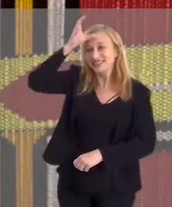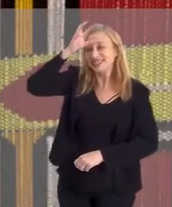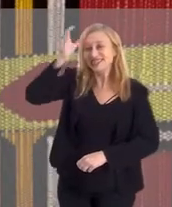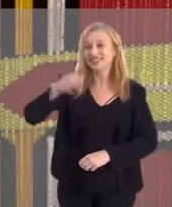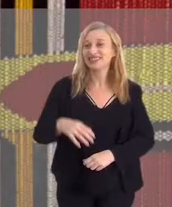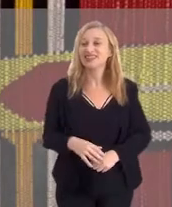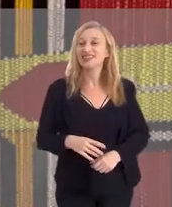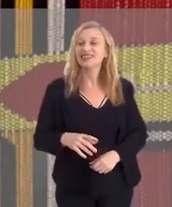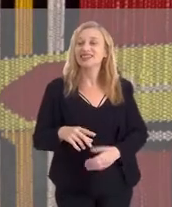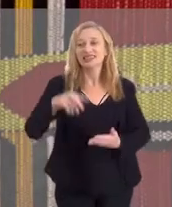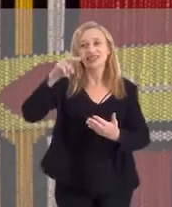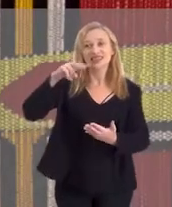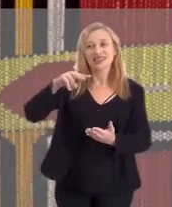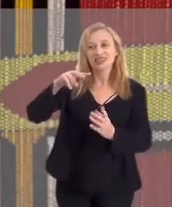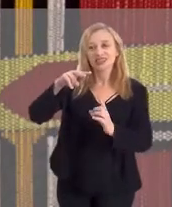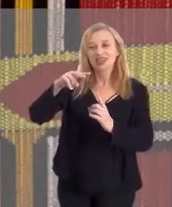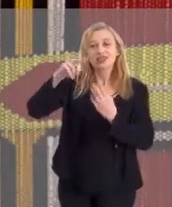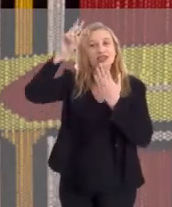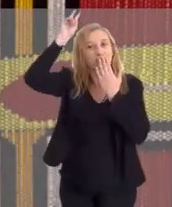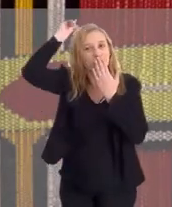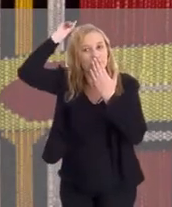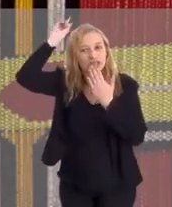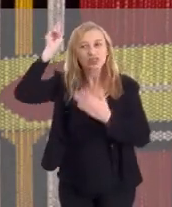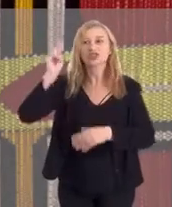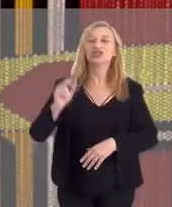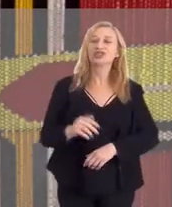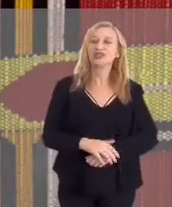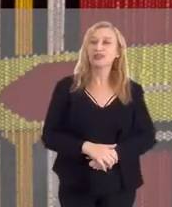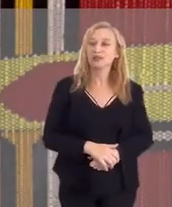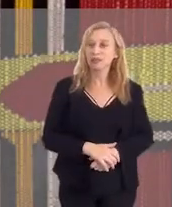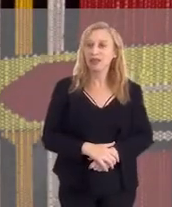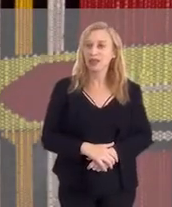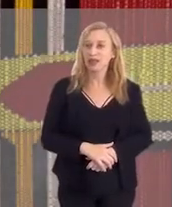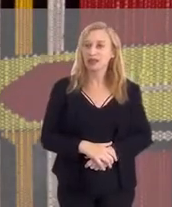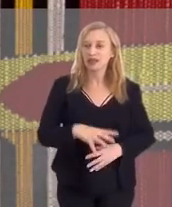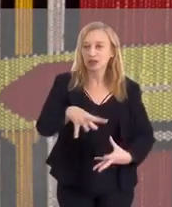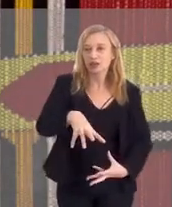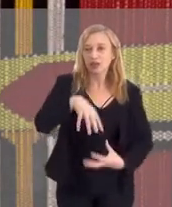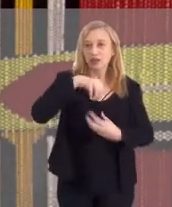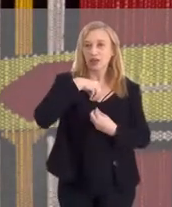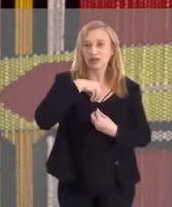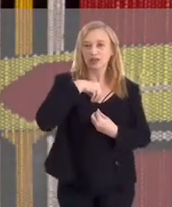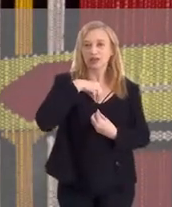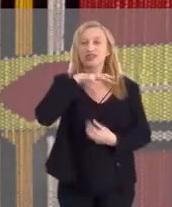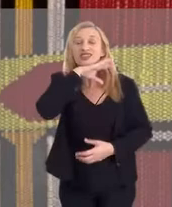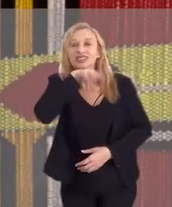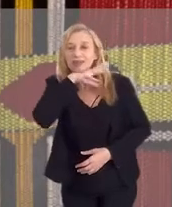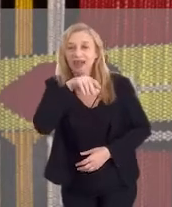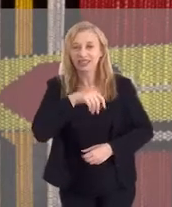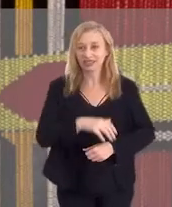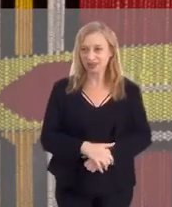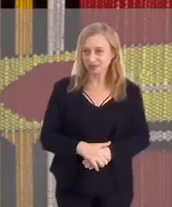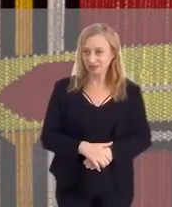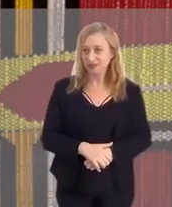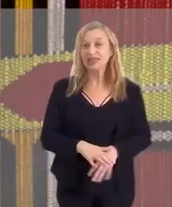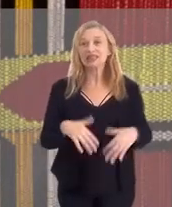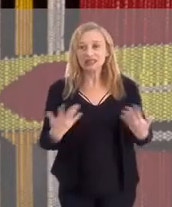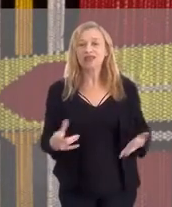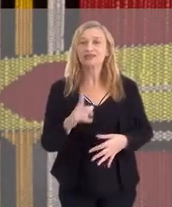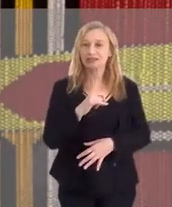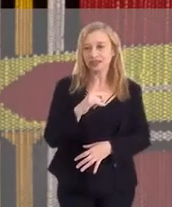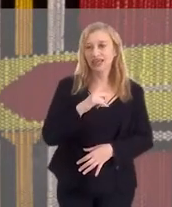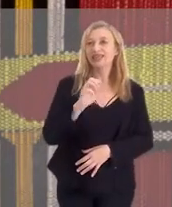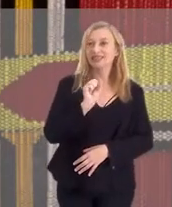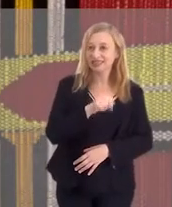E nós temos nos indígenas, na raiz indígena, incorporações que são incorporações de animais.